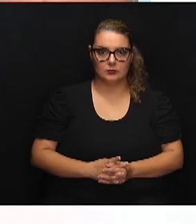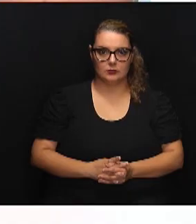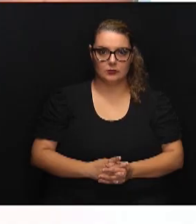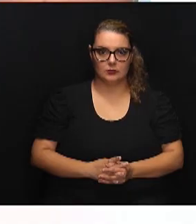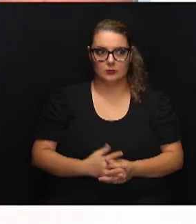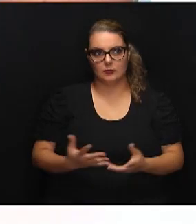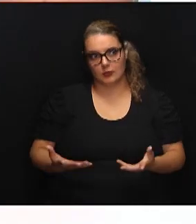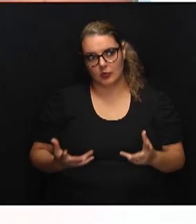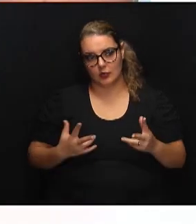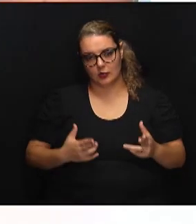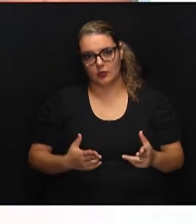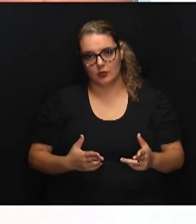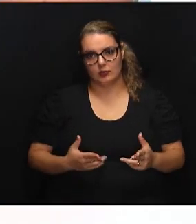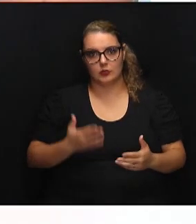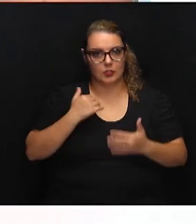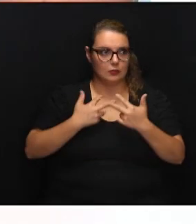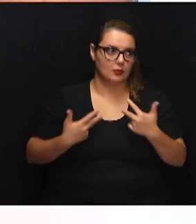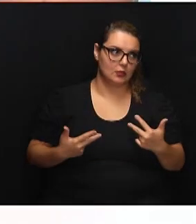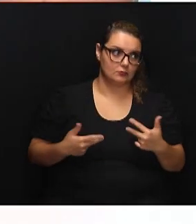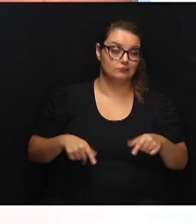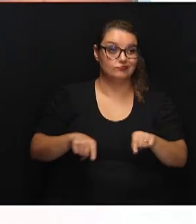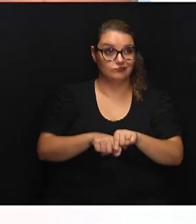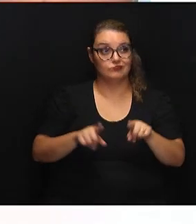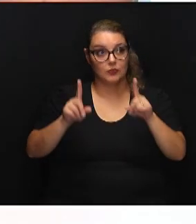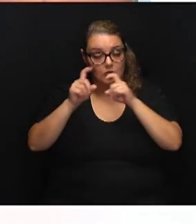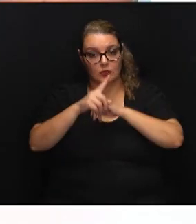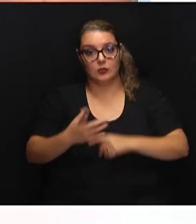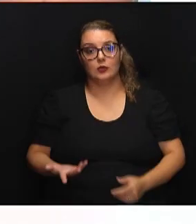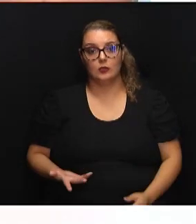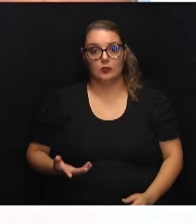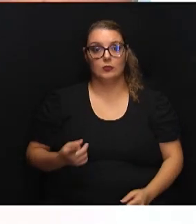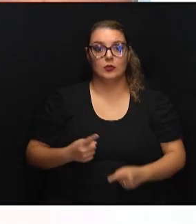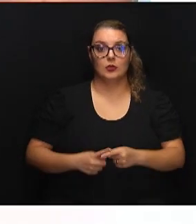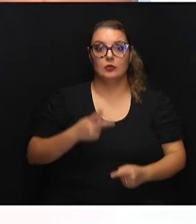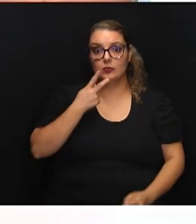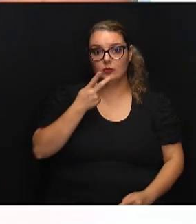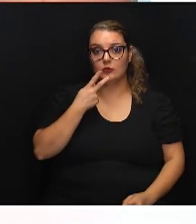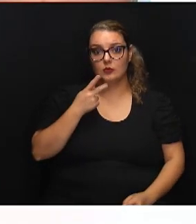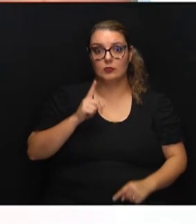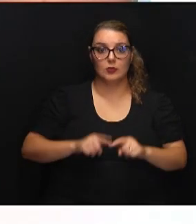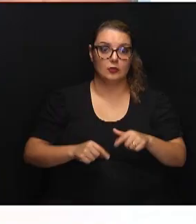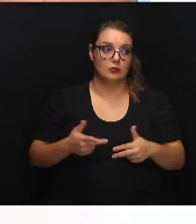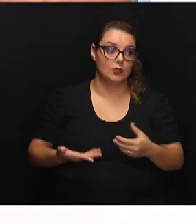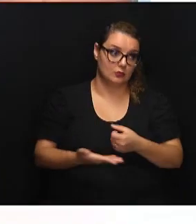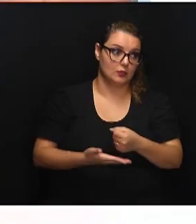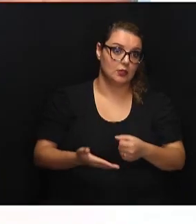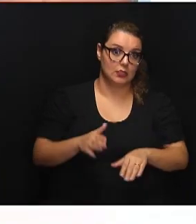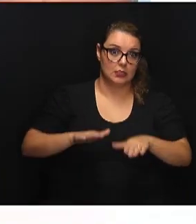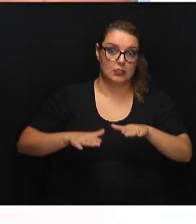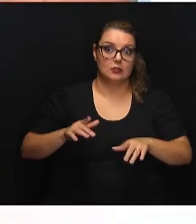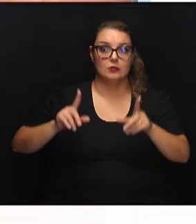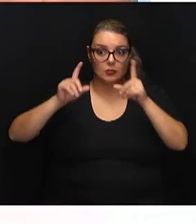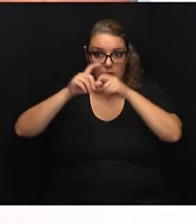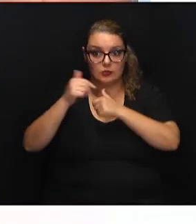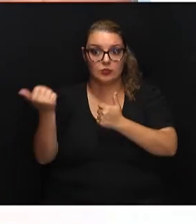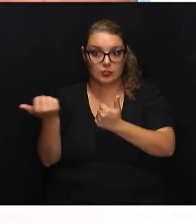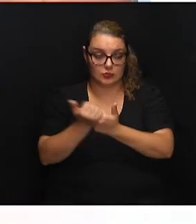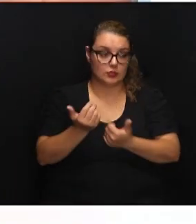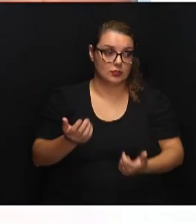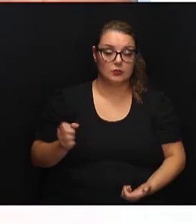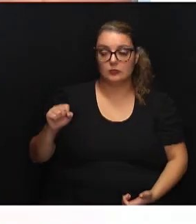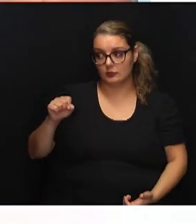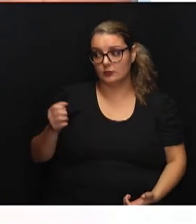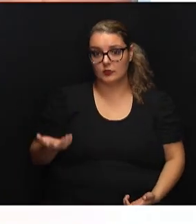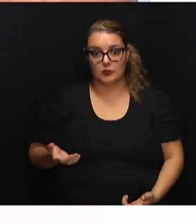No caso, por exemplo, de alimentos, também é complicado, porque alimentos, eu estou falando de produtos que são básicos, muitas vezes é difícil a substituição, né?